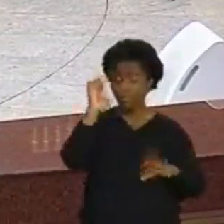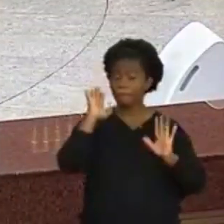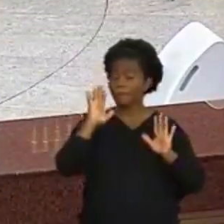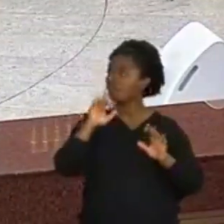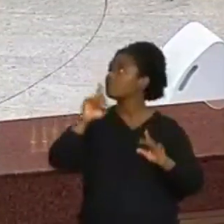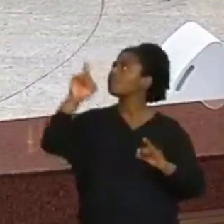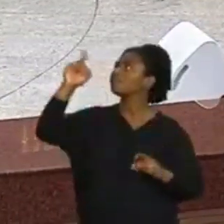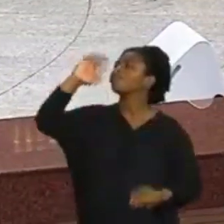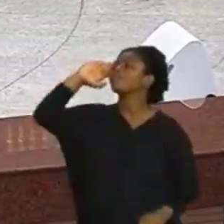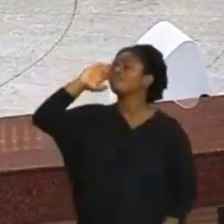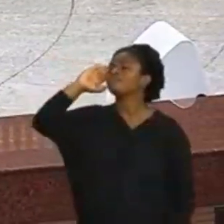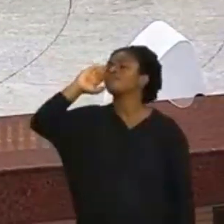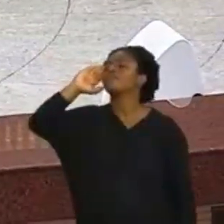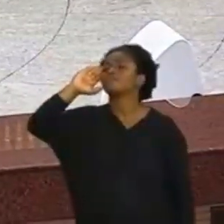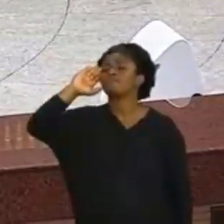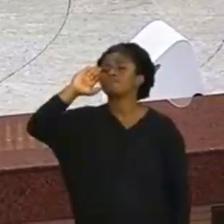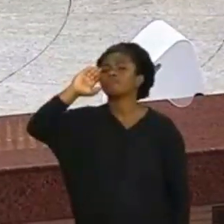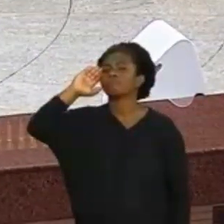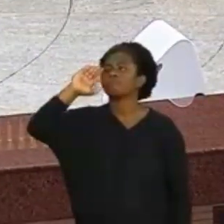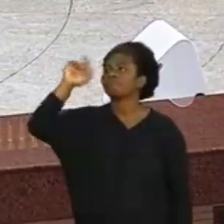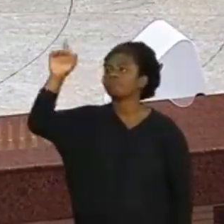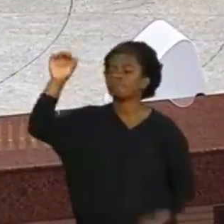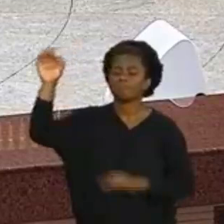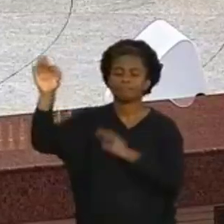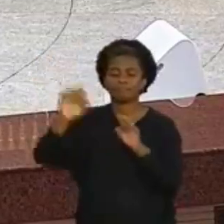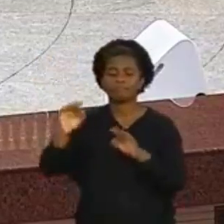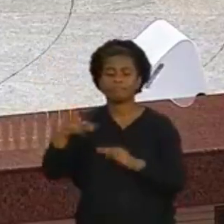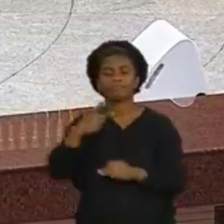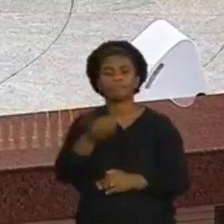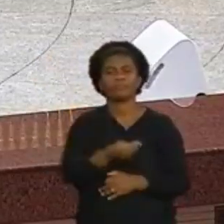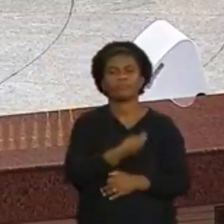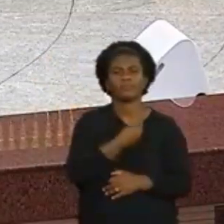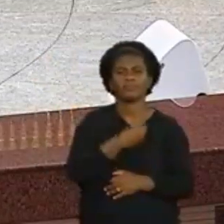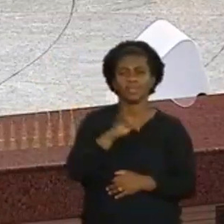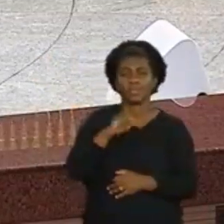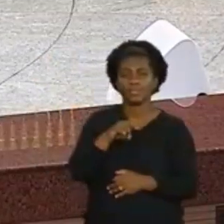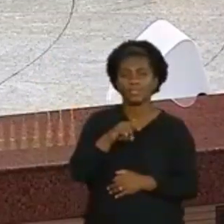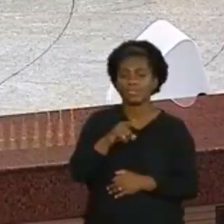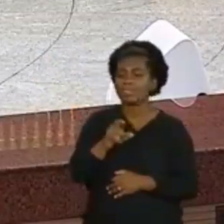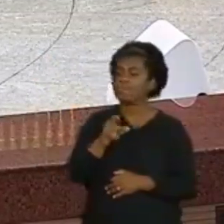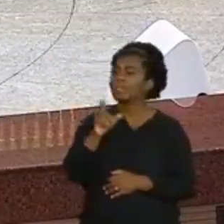o plano dele na sua vida. Se essa palavra é para você,